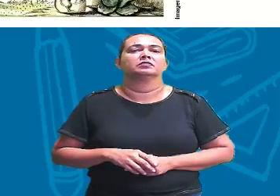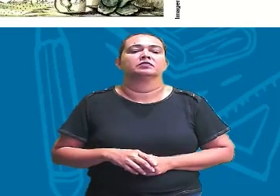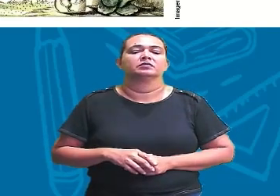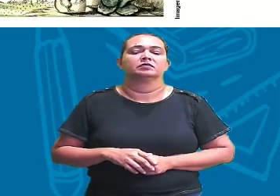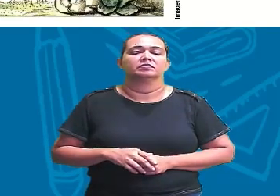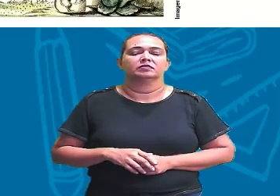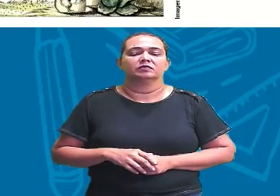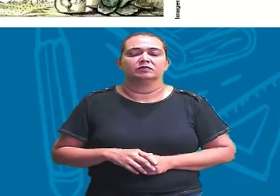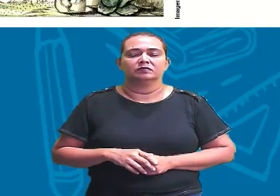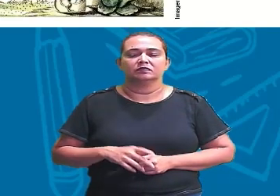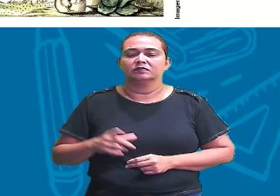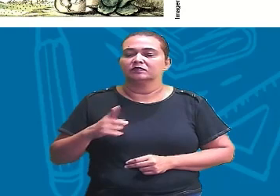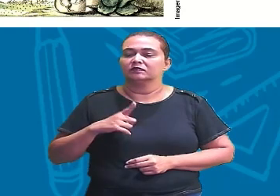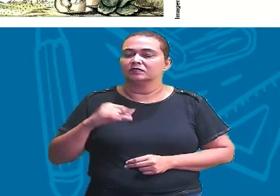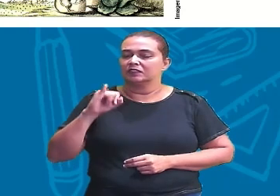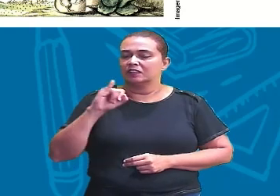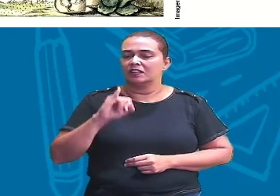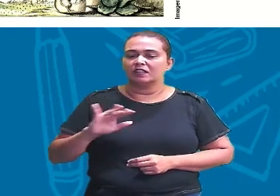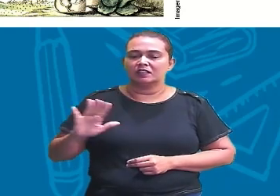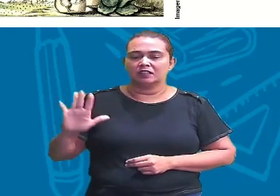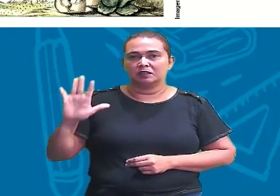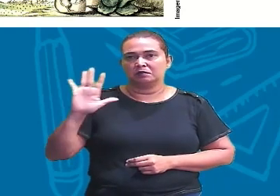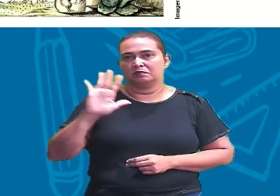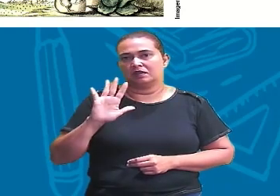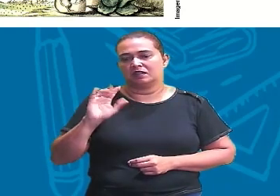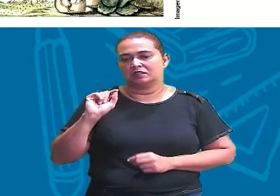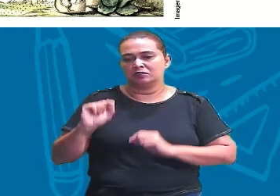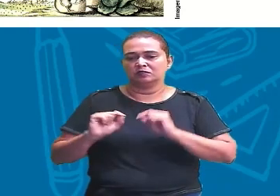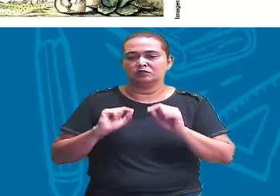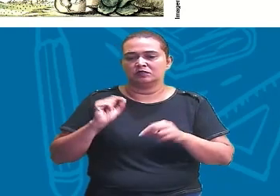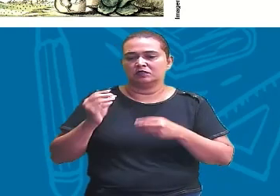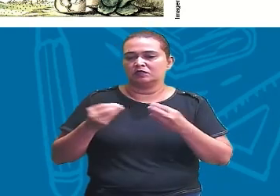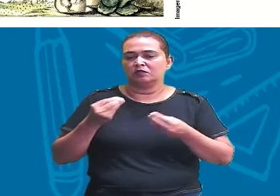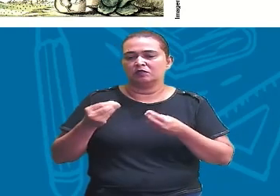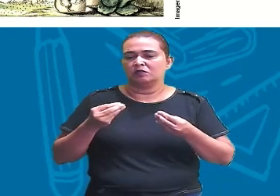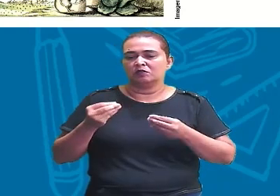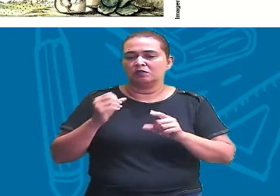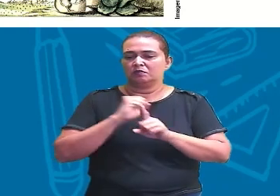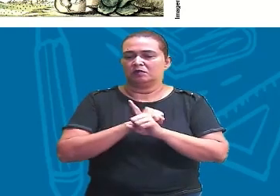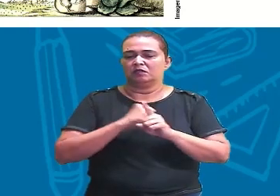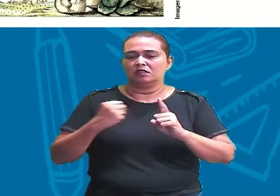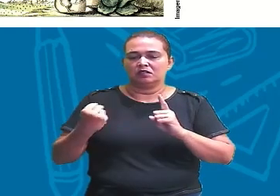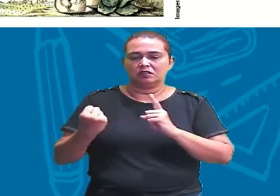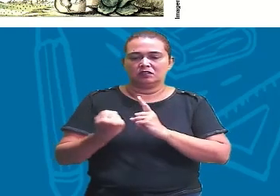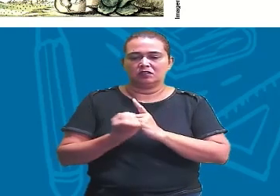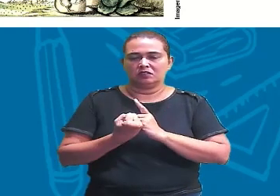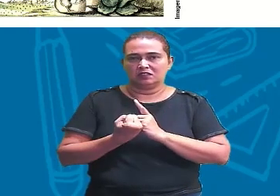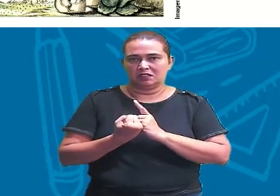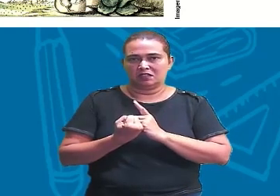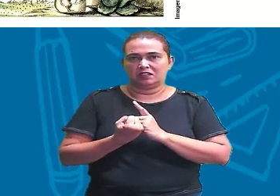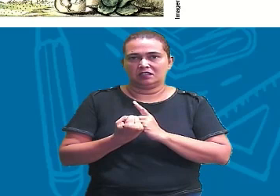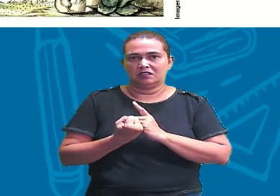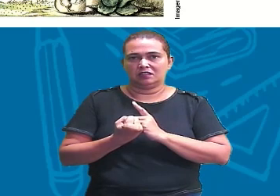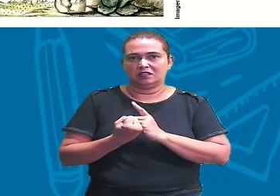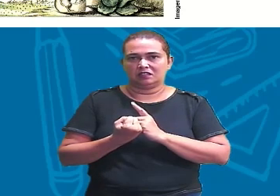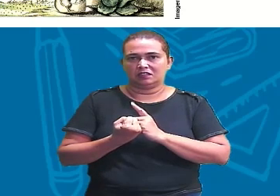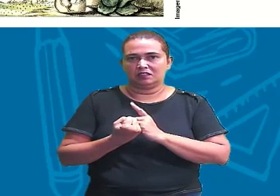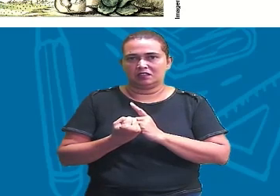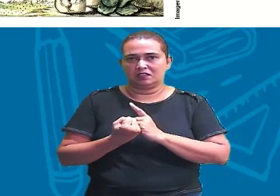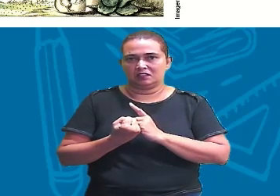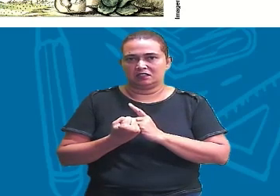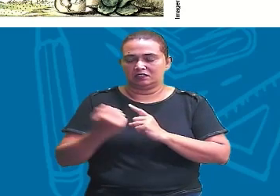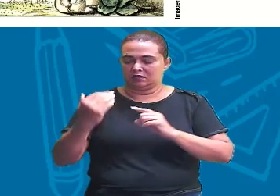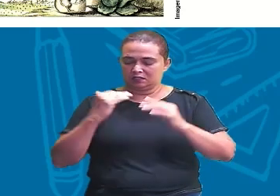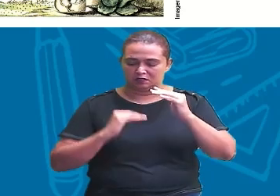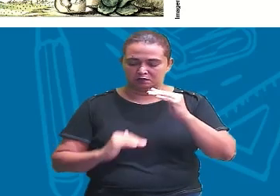Aqui, galera, nós temos um quadrinho que mostra um pouco de como é que a sociedade do terceiro estado, ela via